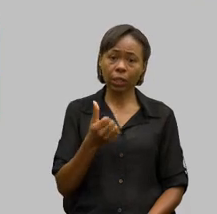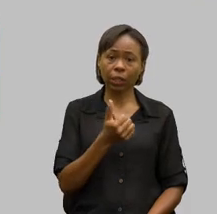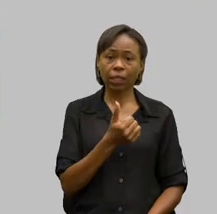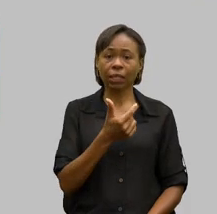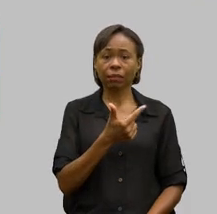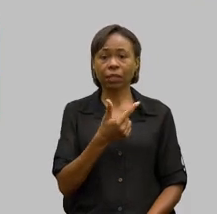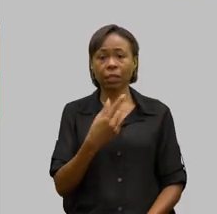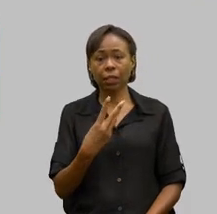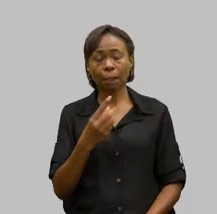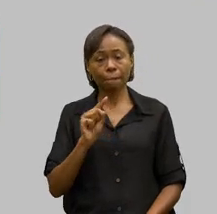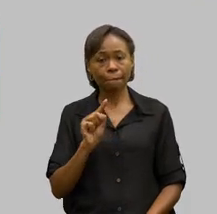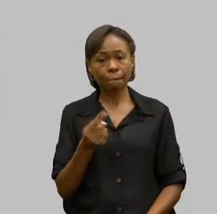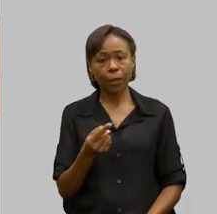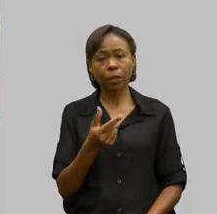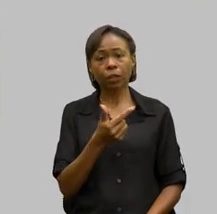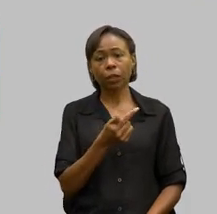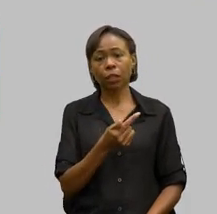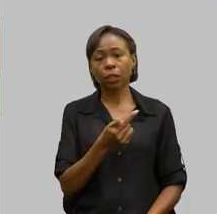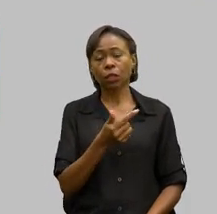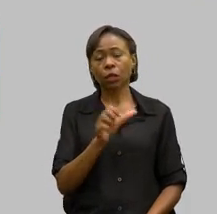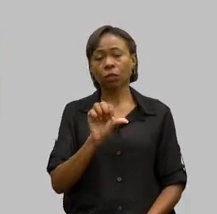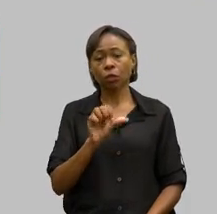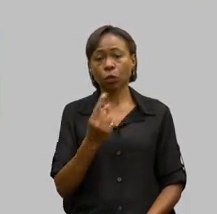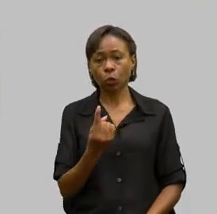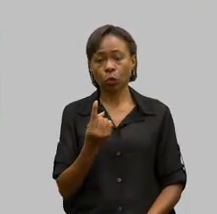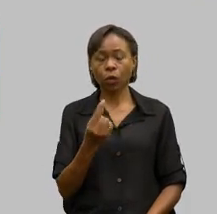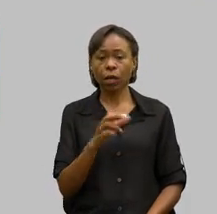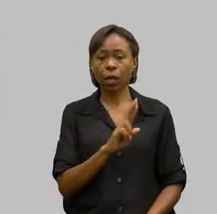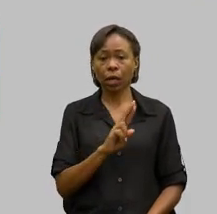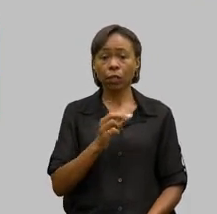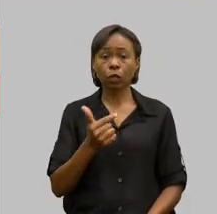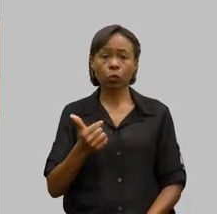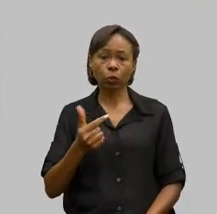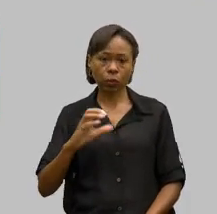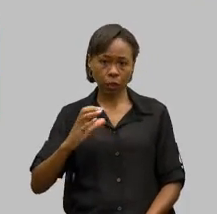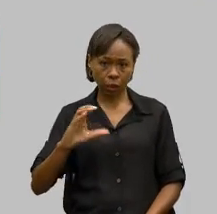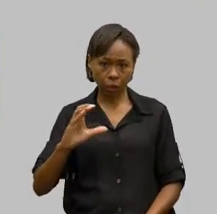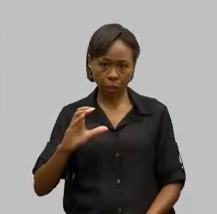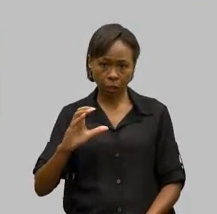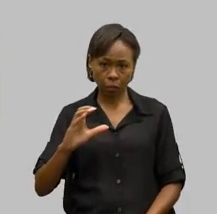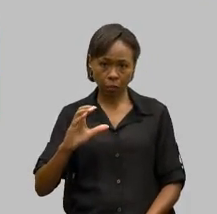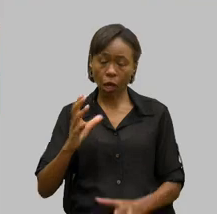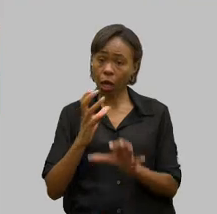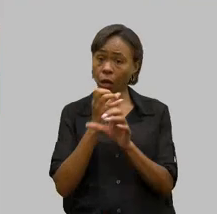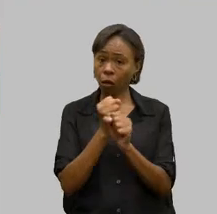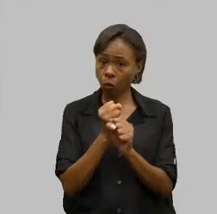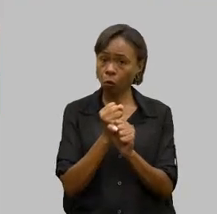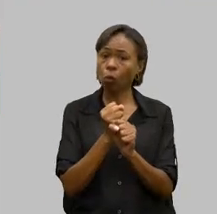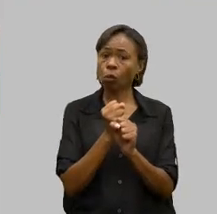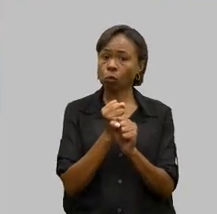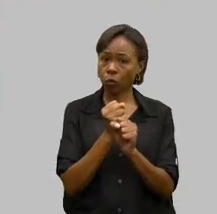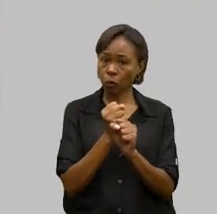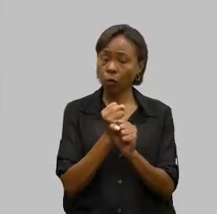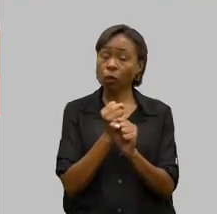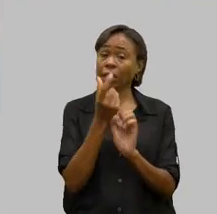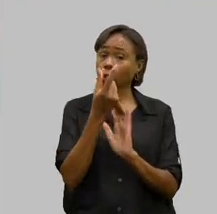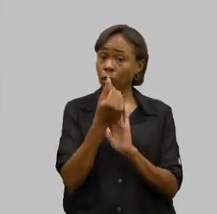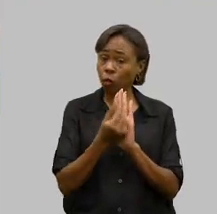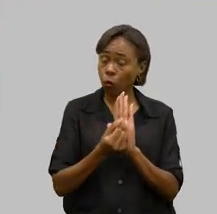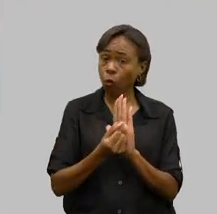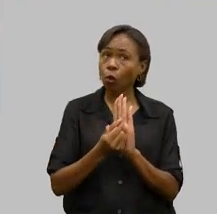,791,12. Esses são os recursos na conta do Estado,